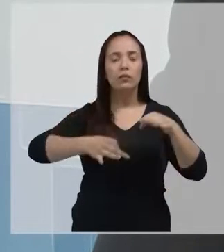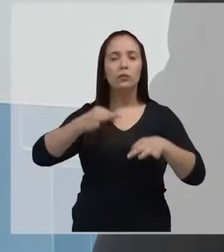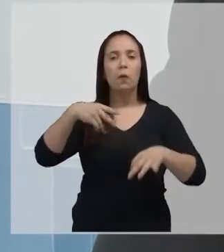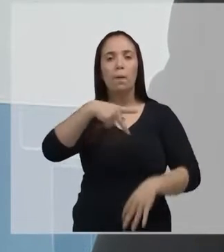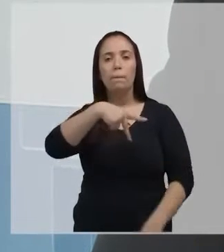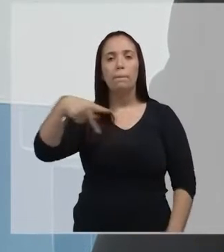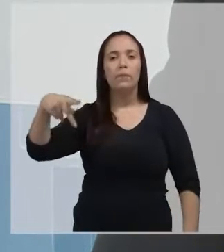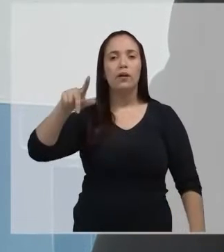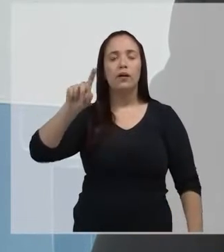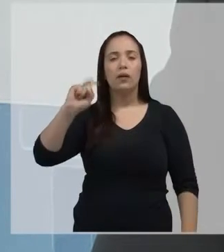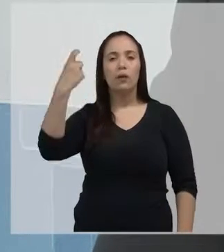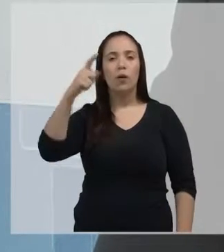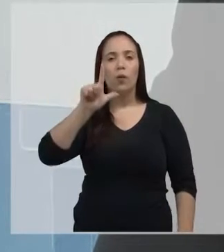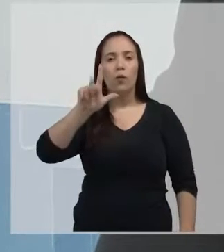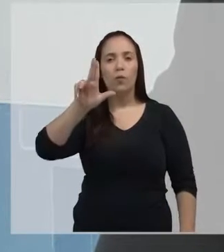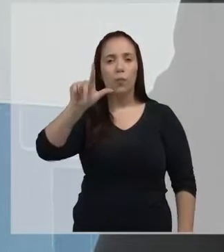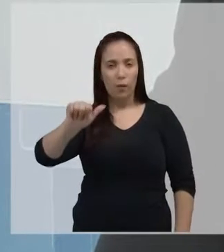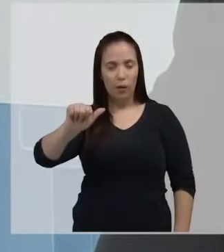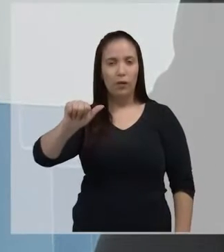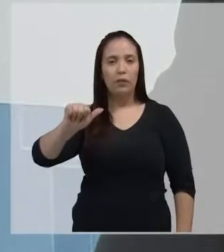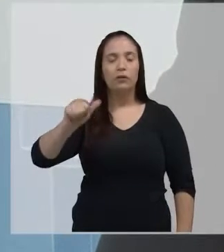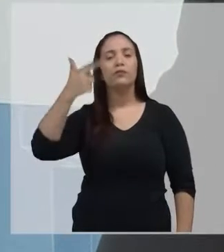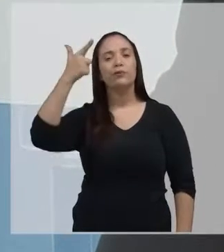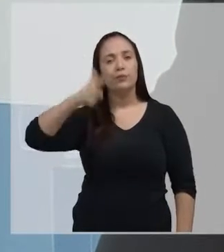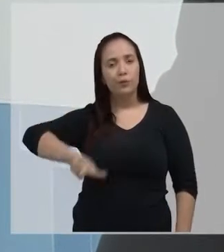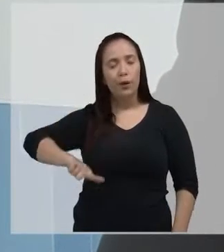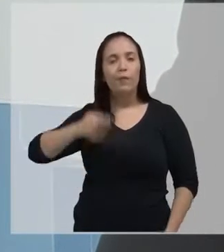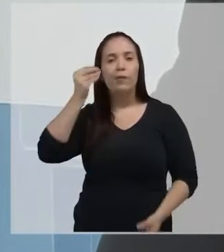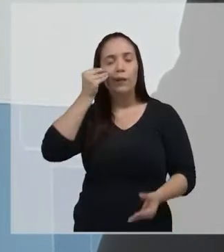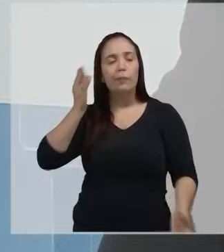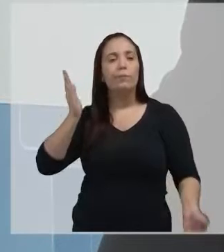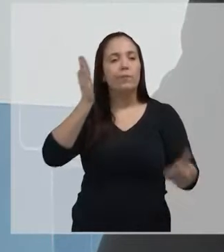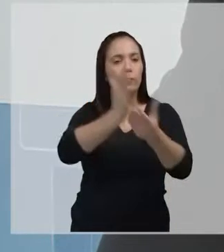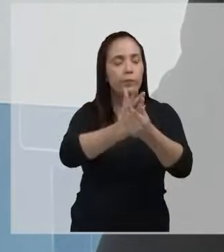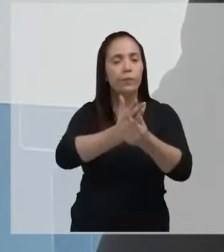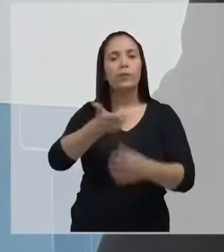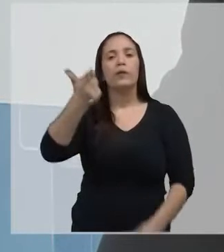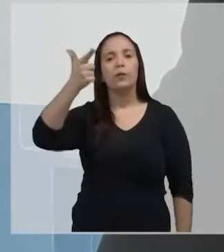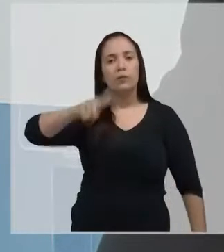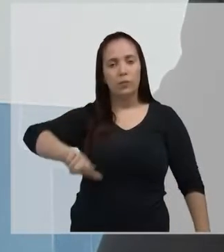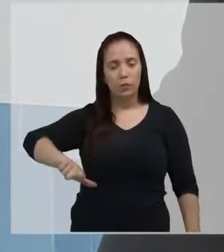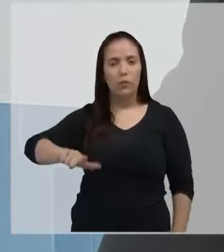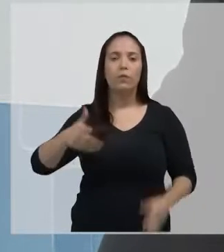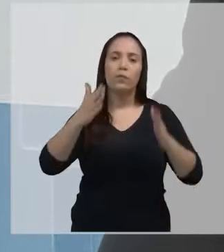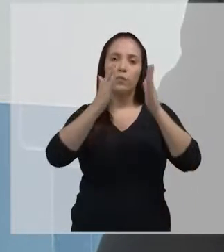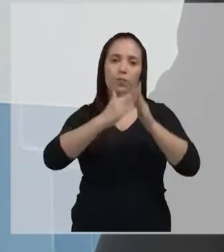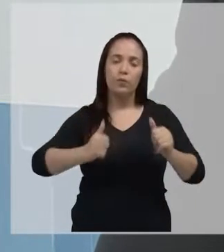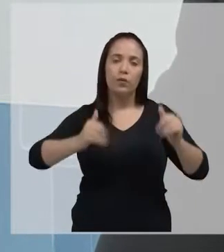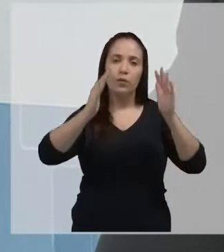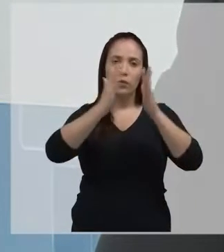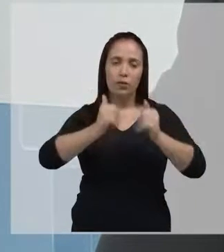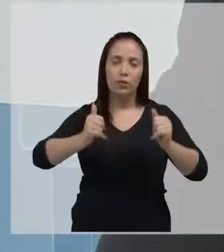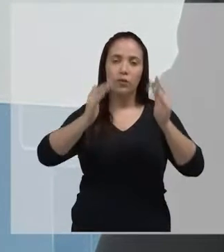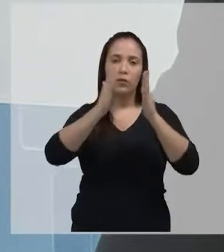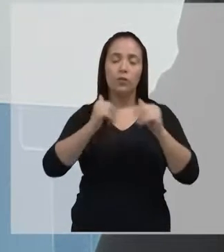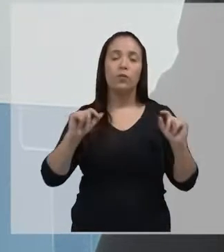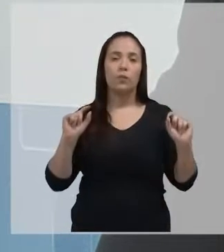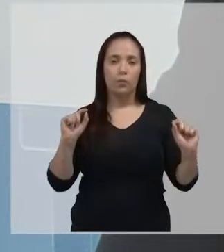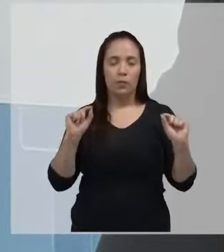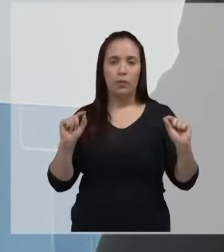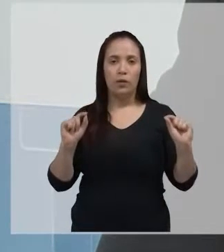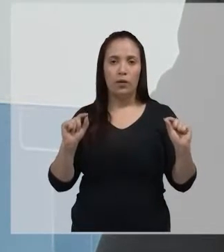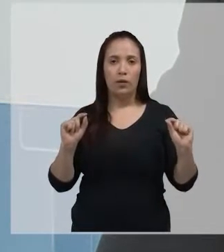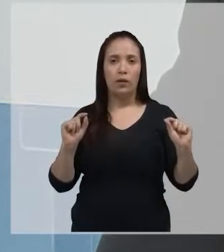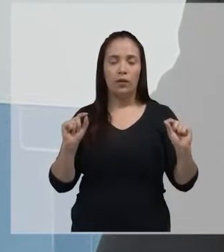Lula, mais uma decisão em cima de mais uma solicitação de